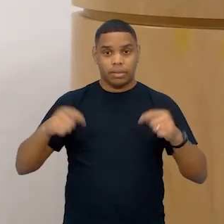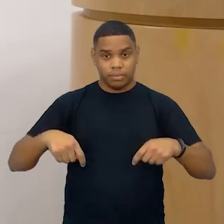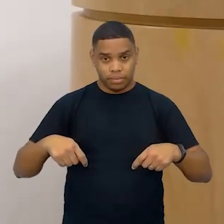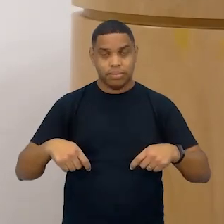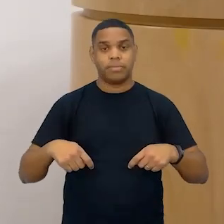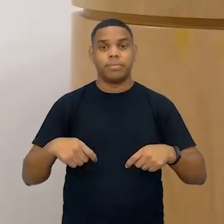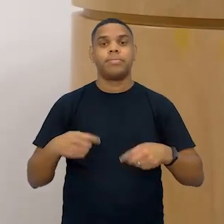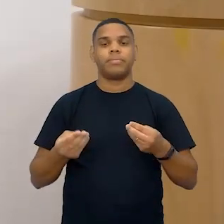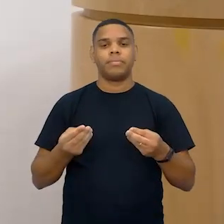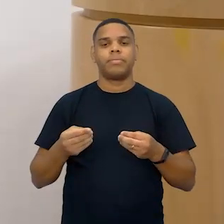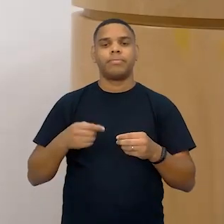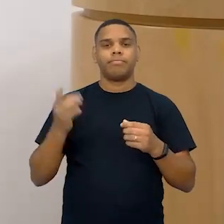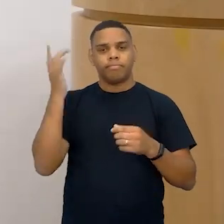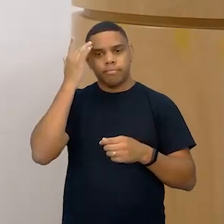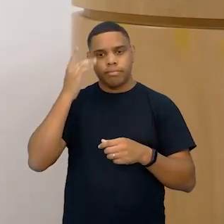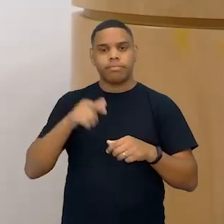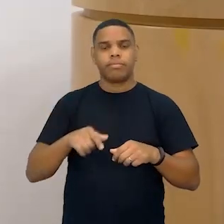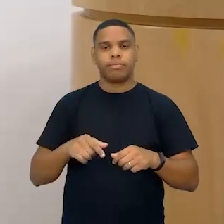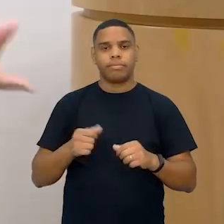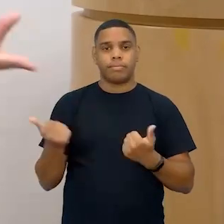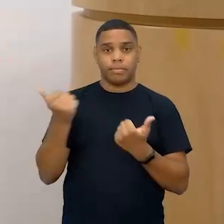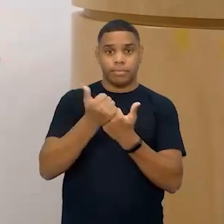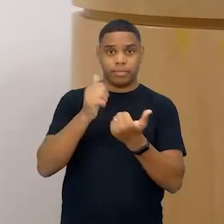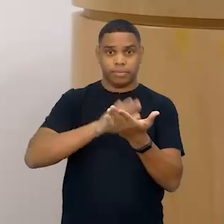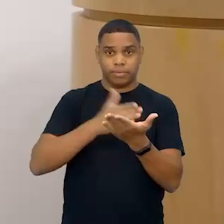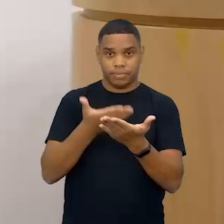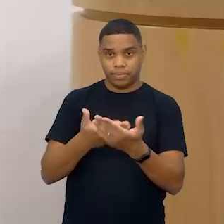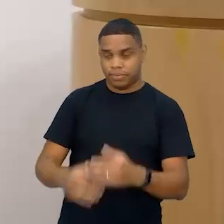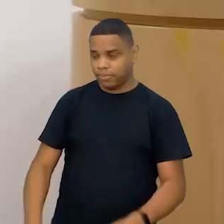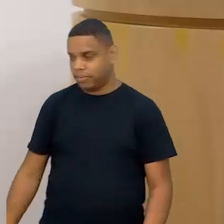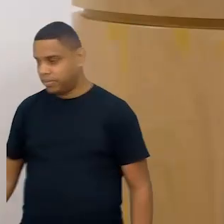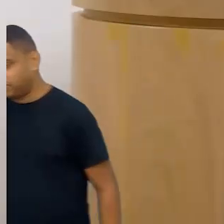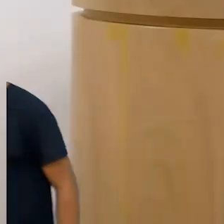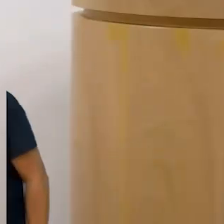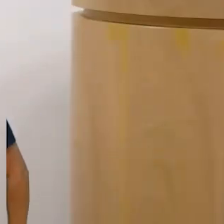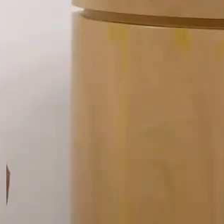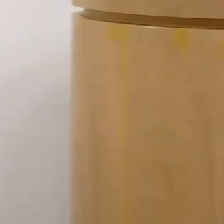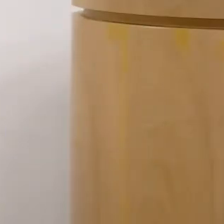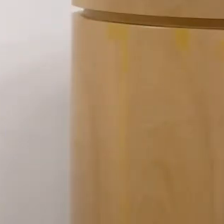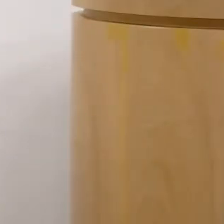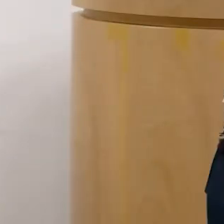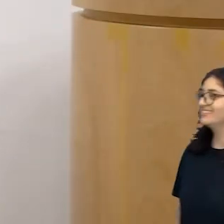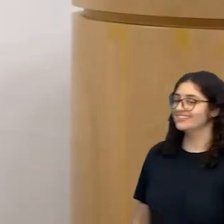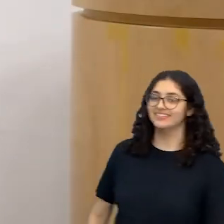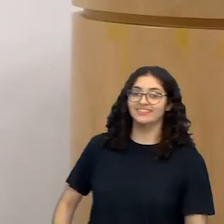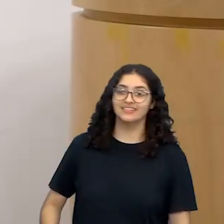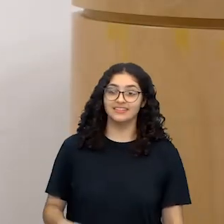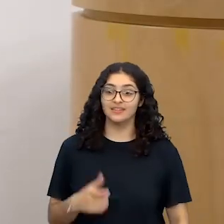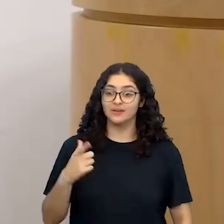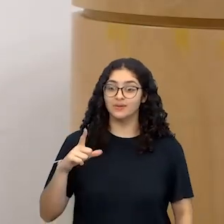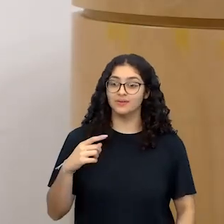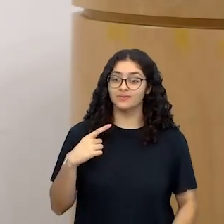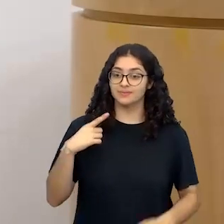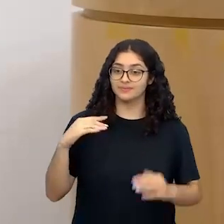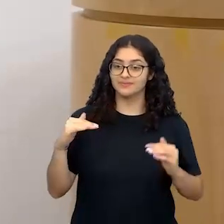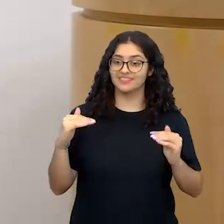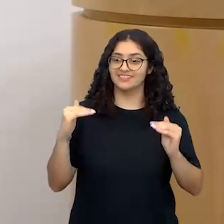que vão repertoriar esse estudante, que vai ser um cidadão aí, quando entrar na fase adulta,